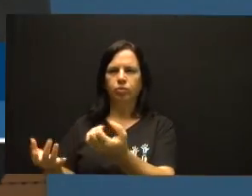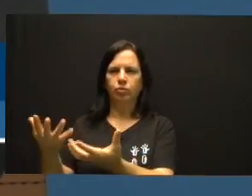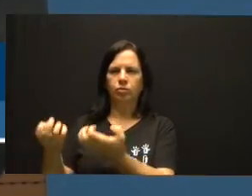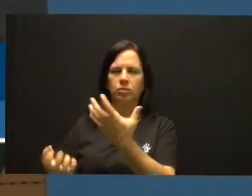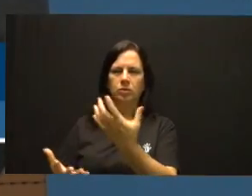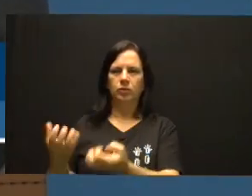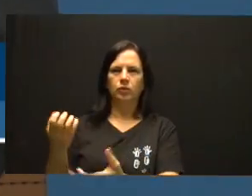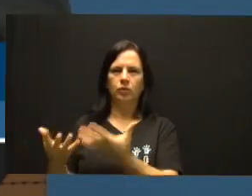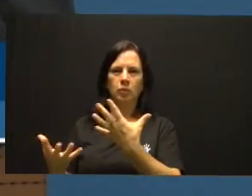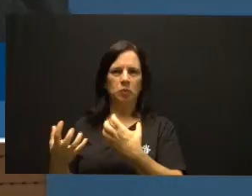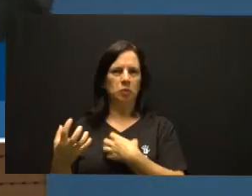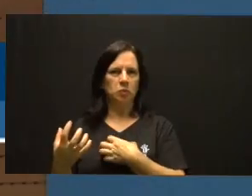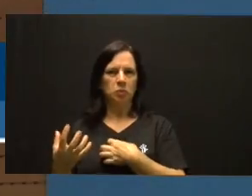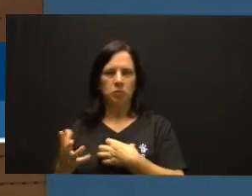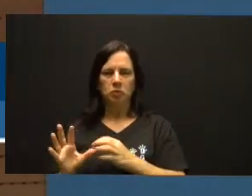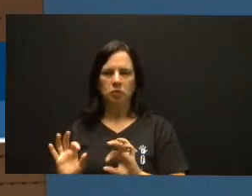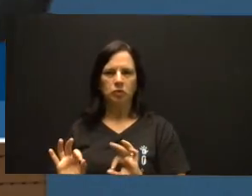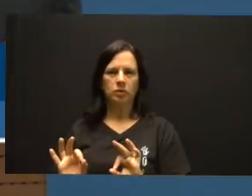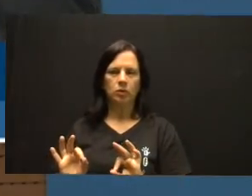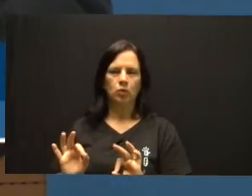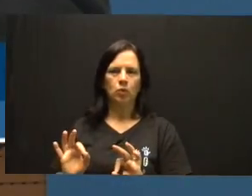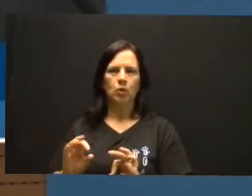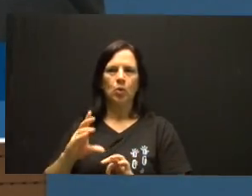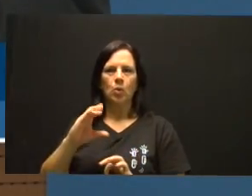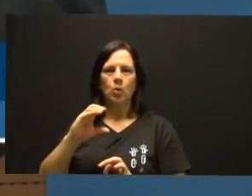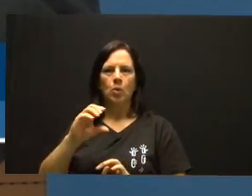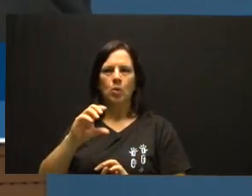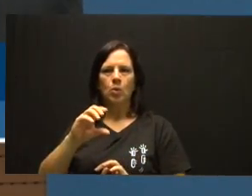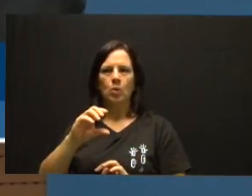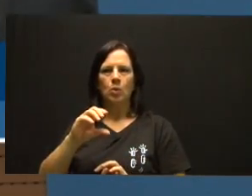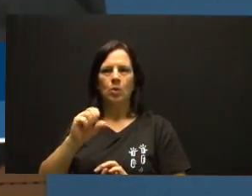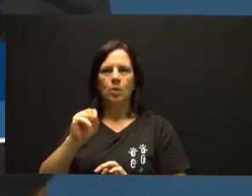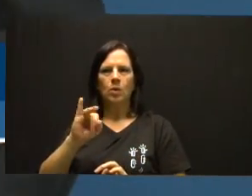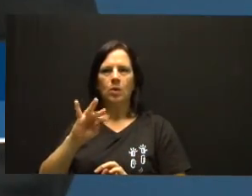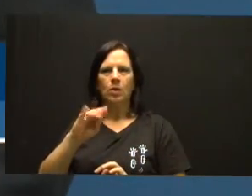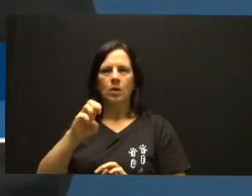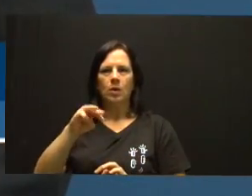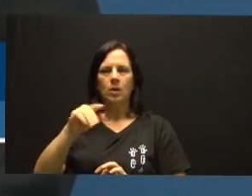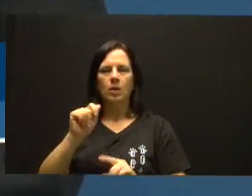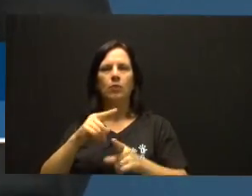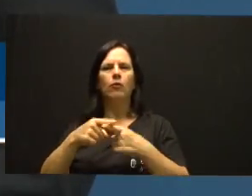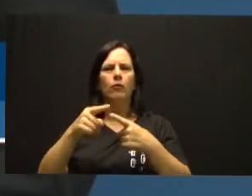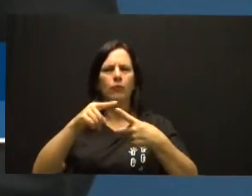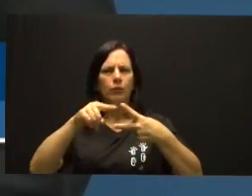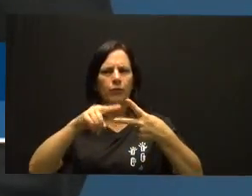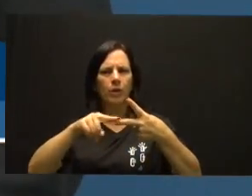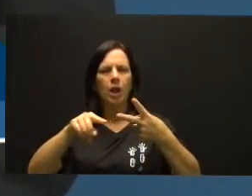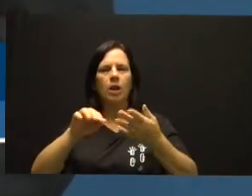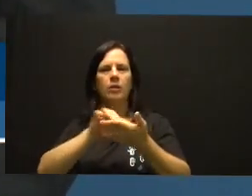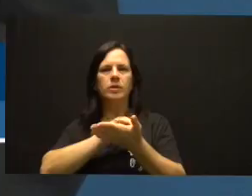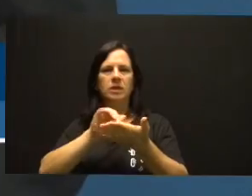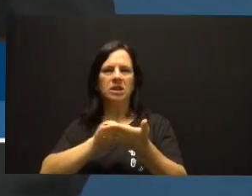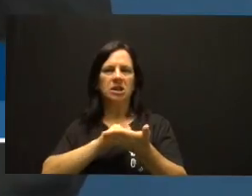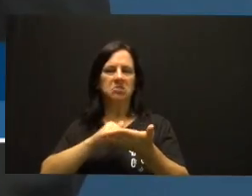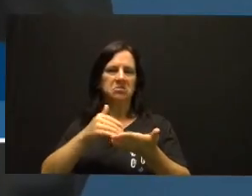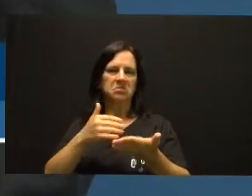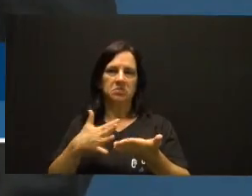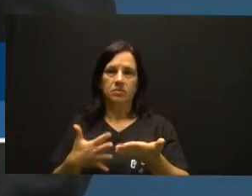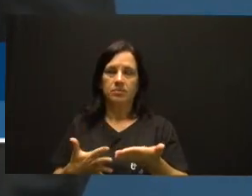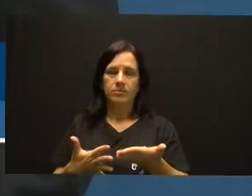que não se tinha lá um sistema adequado contra incêndio, nós falamos tudo ao secretário, mas ele, no alto da